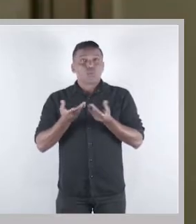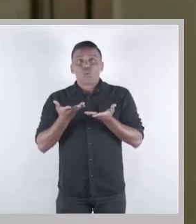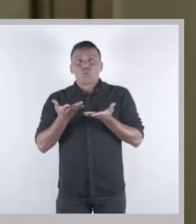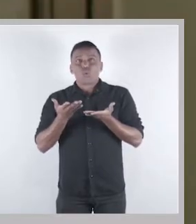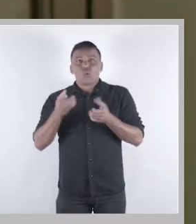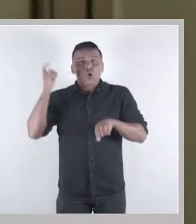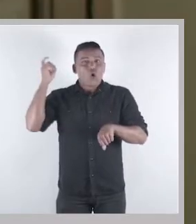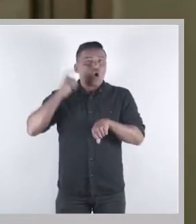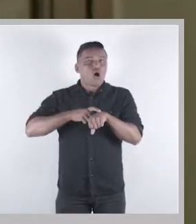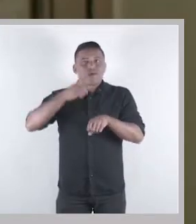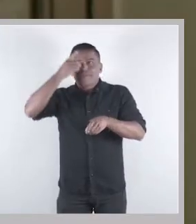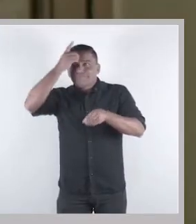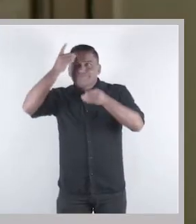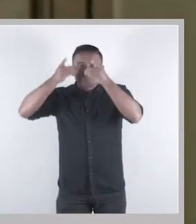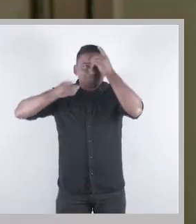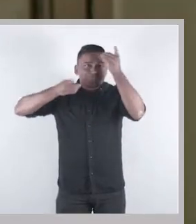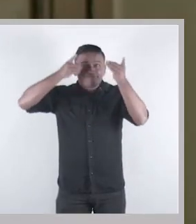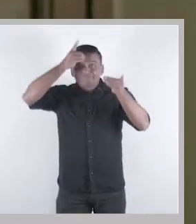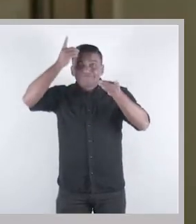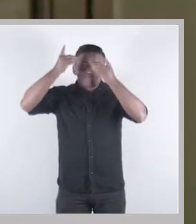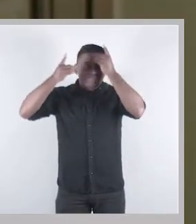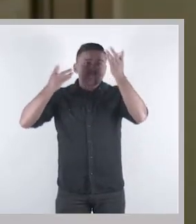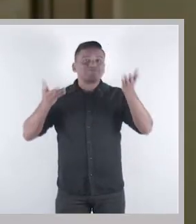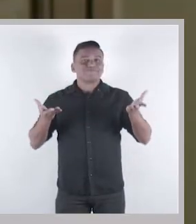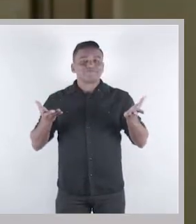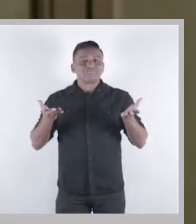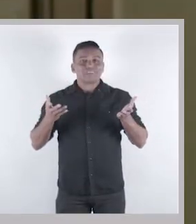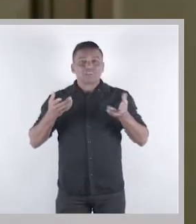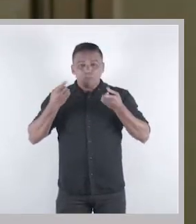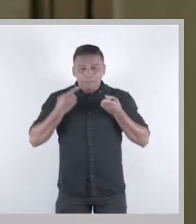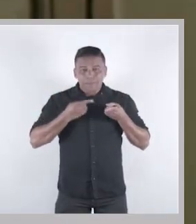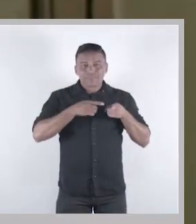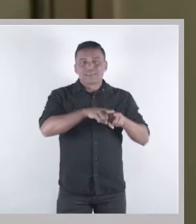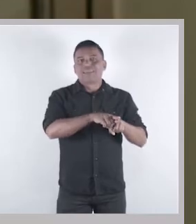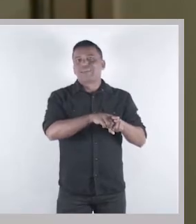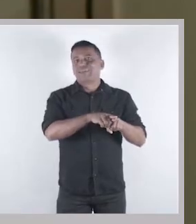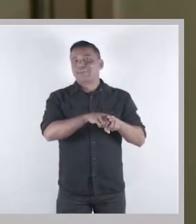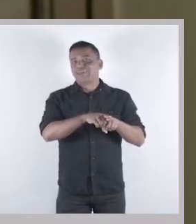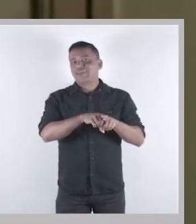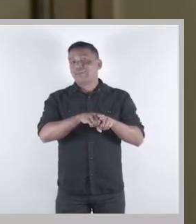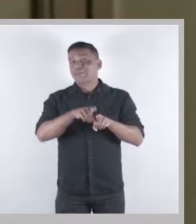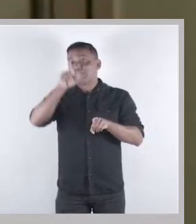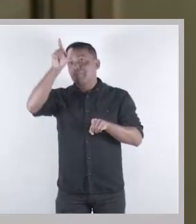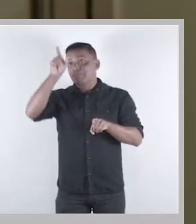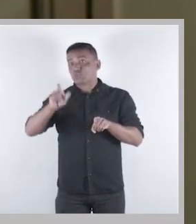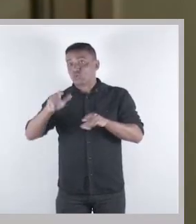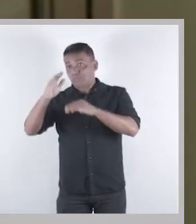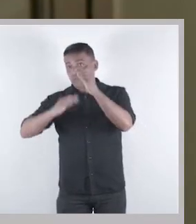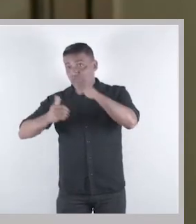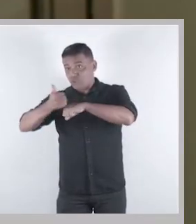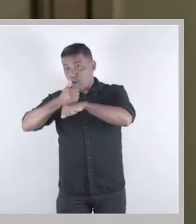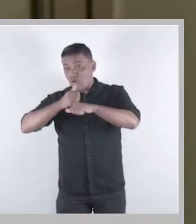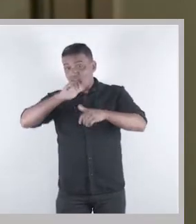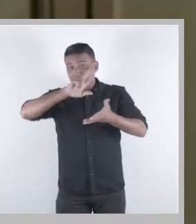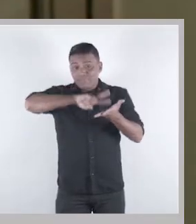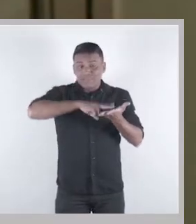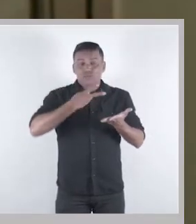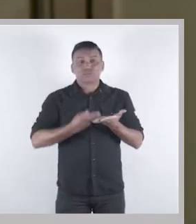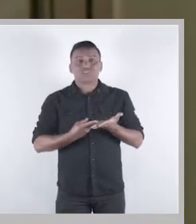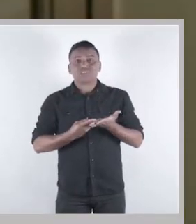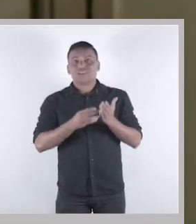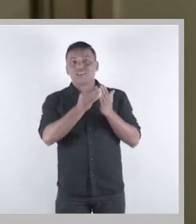parceria com alguém que vai traduzir para um outro idioma o seu trabalho né é tem esse esse